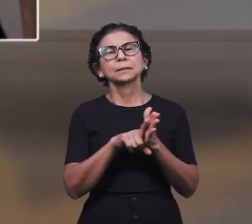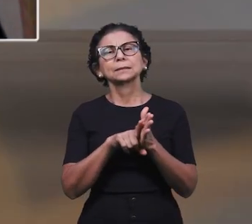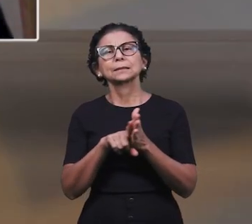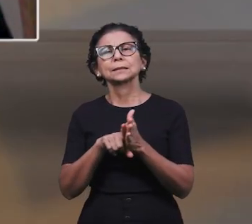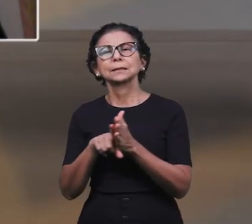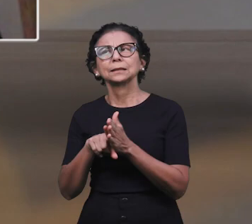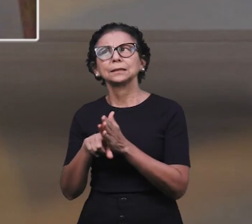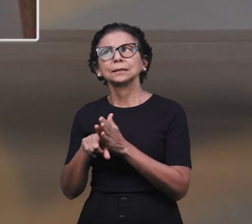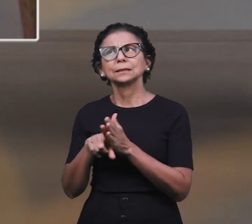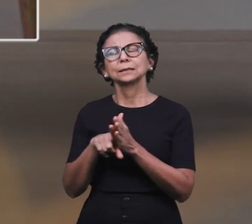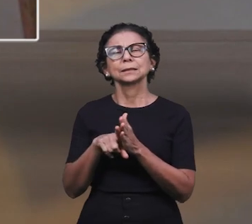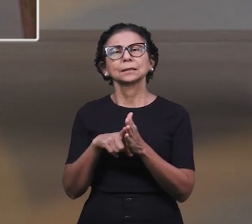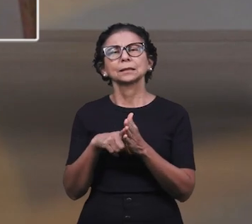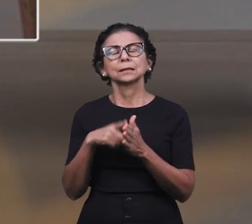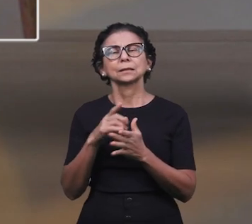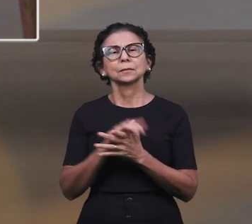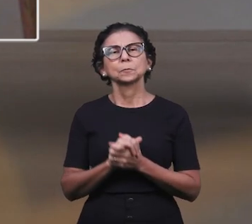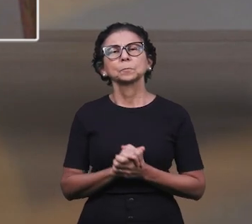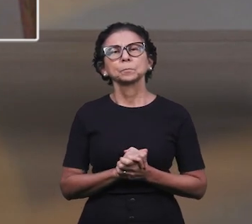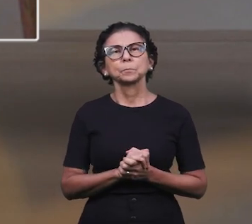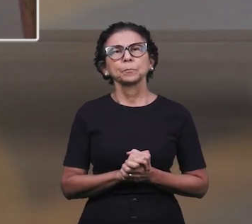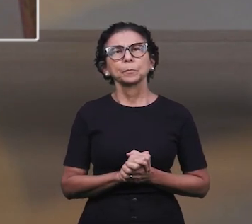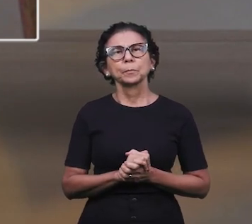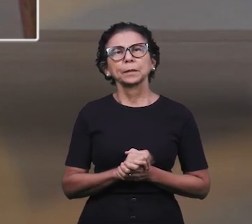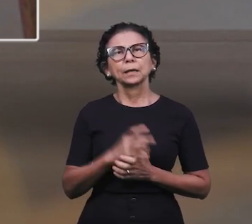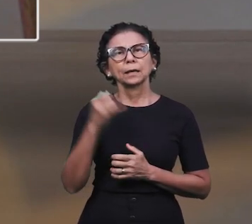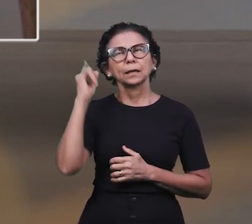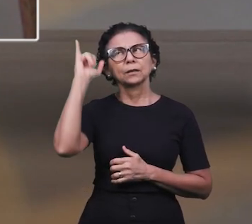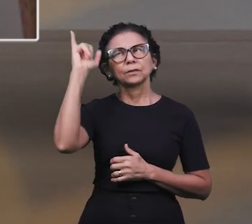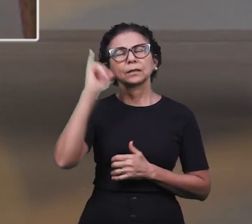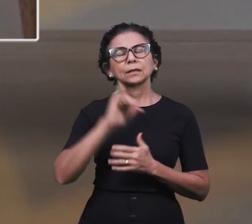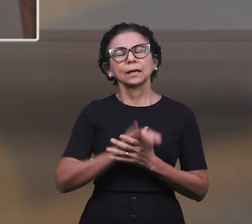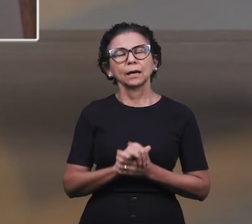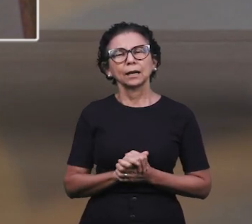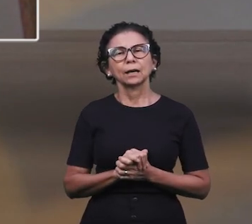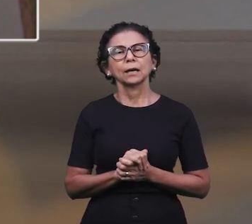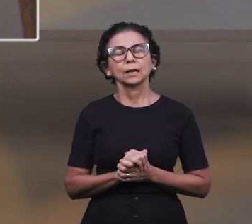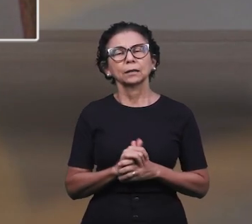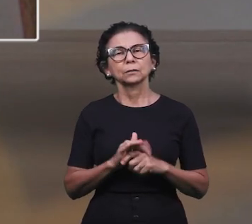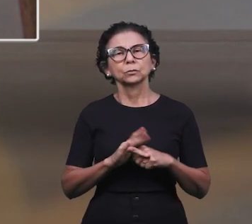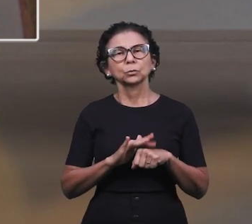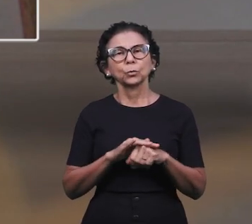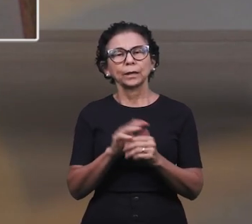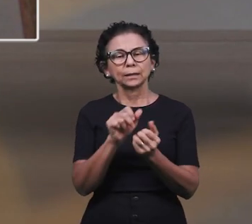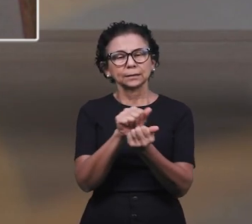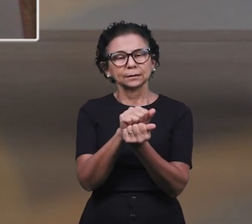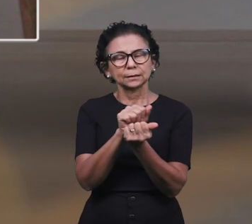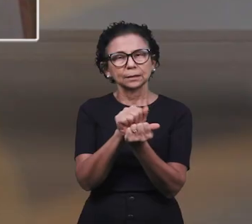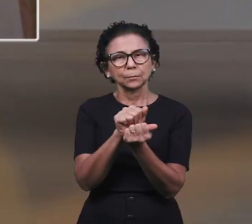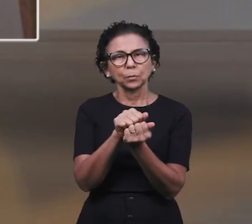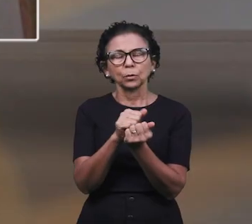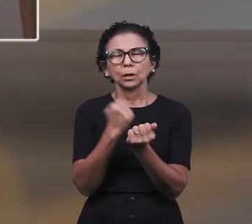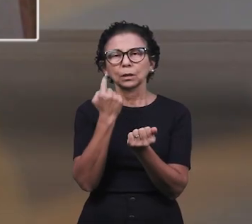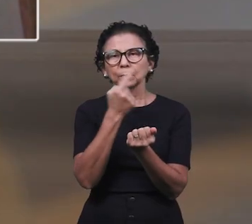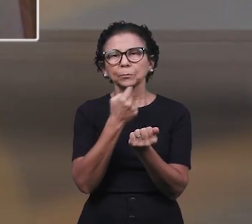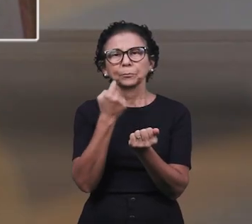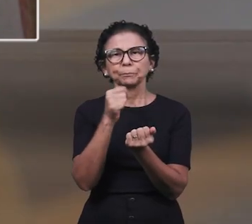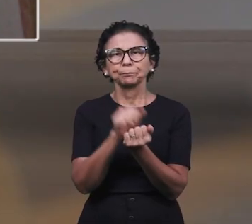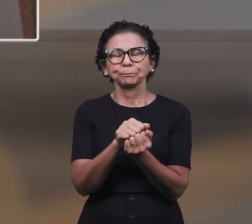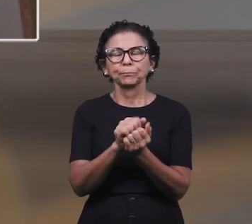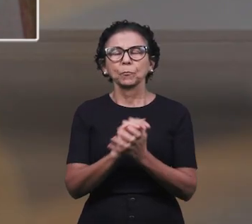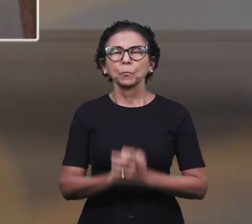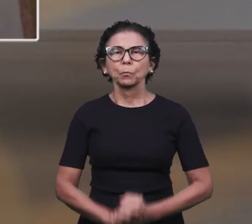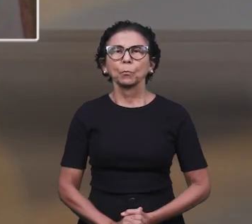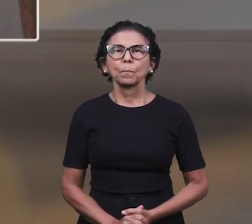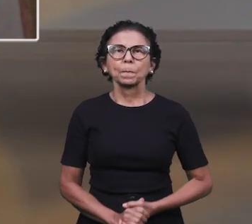entra numa área que é muito importante na odontologia, que é a epidemiologia odontológica. que vai considerar